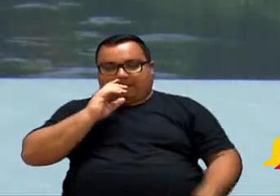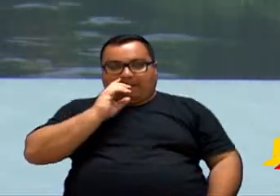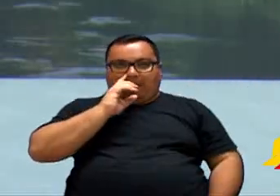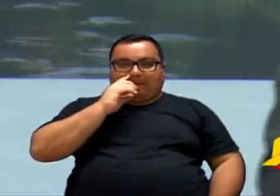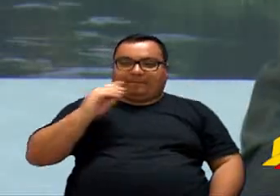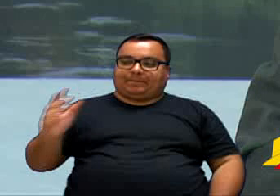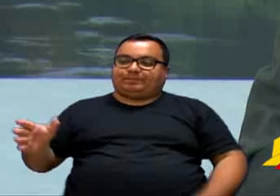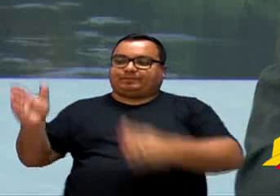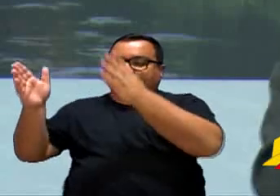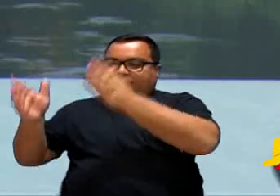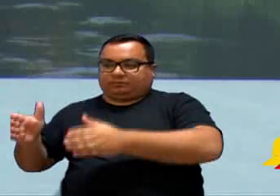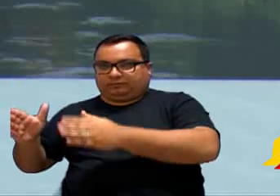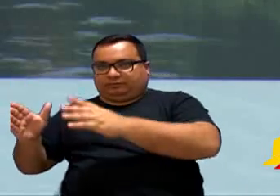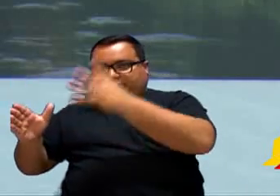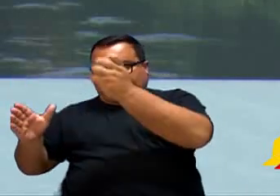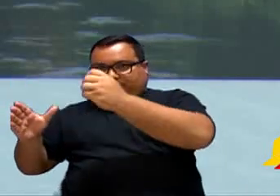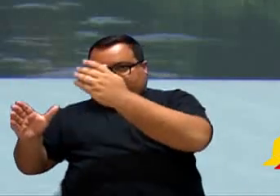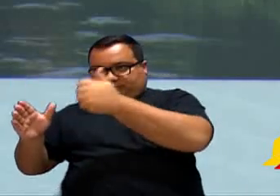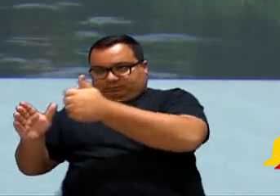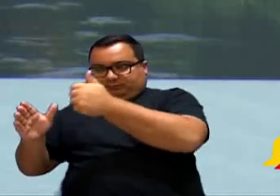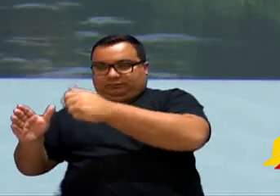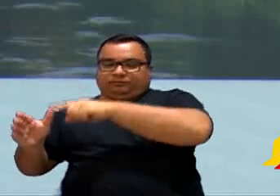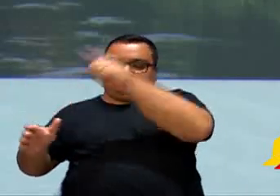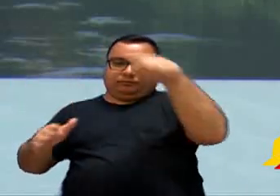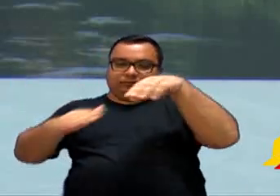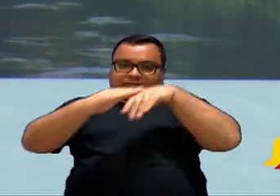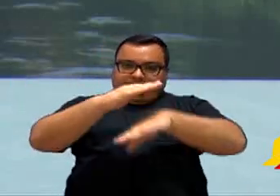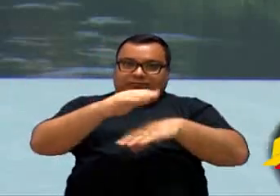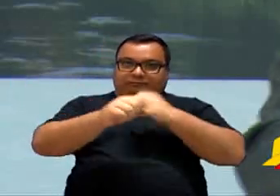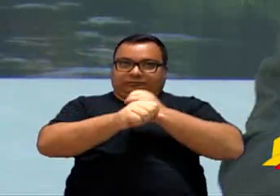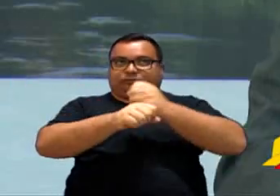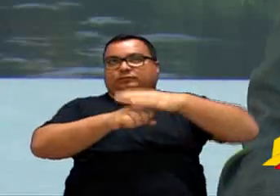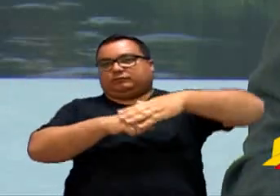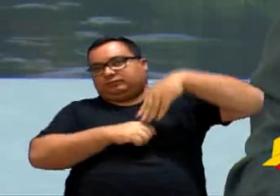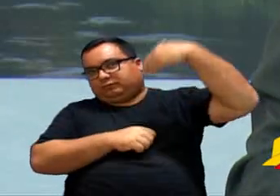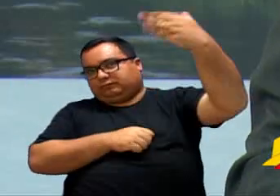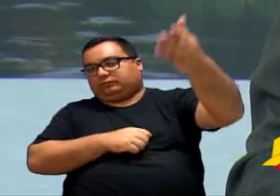dos servidores. A partir de uma orientação